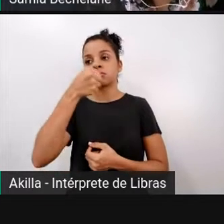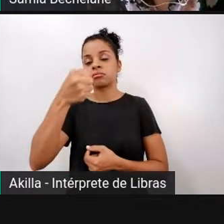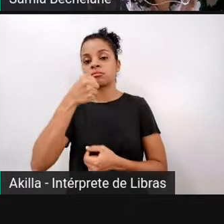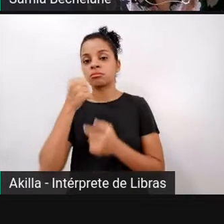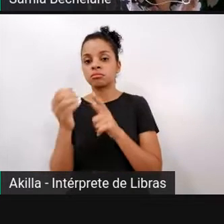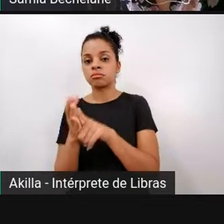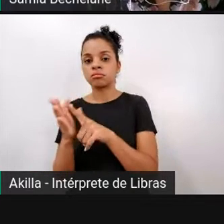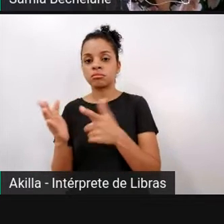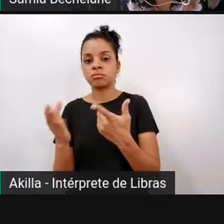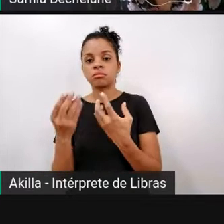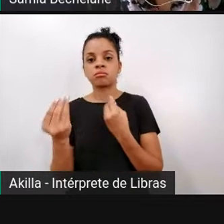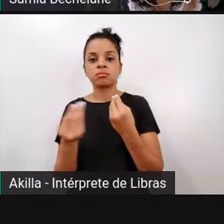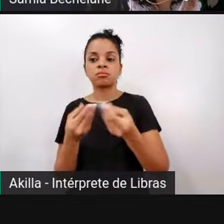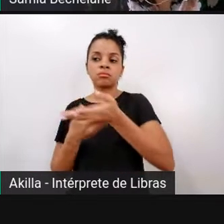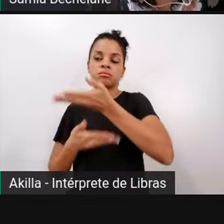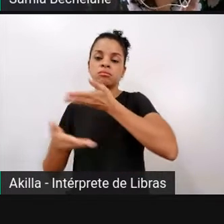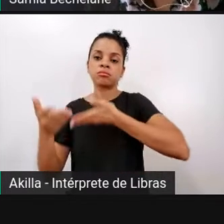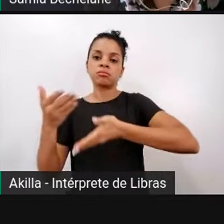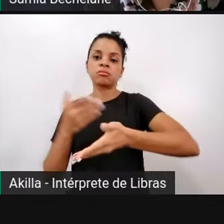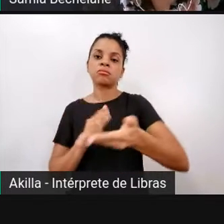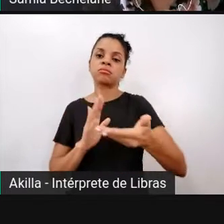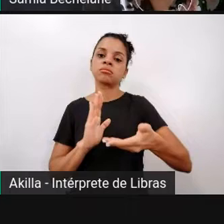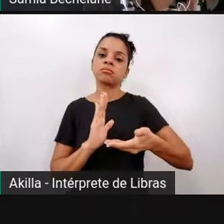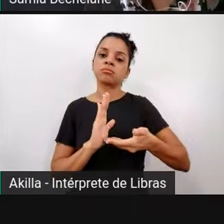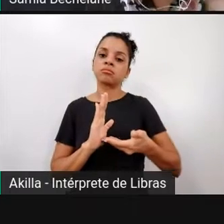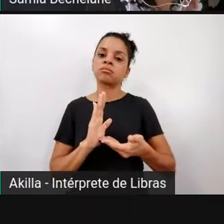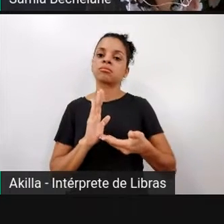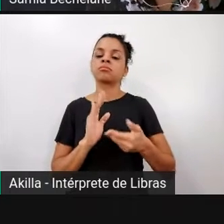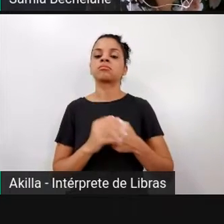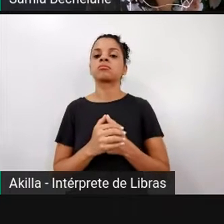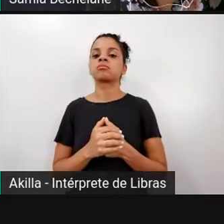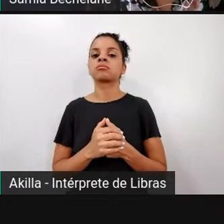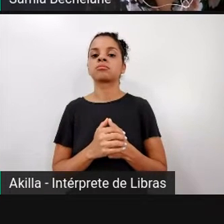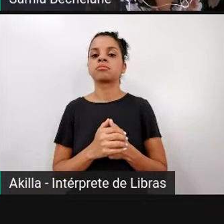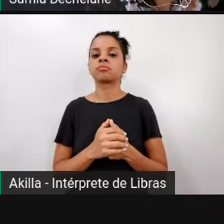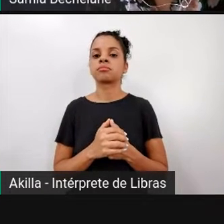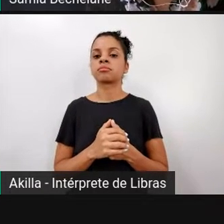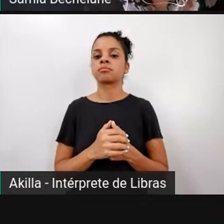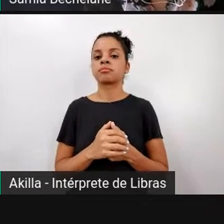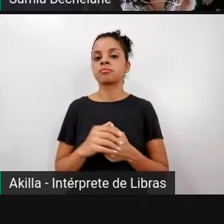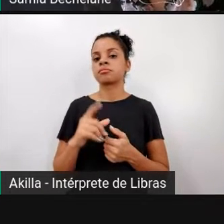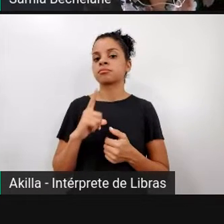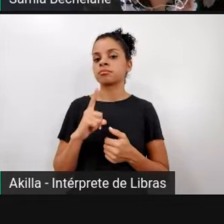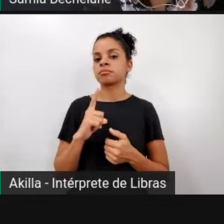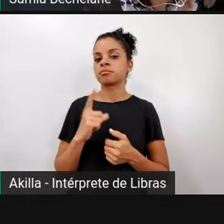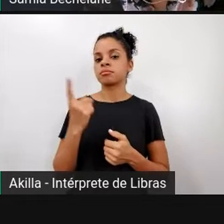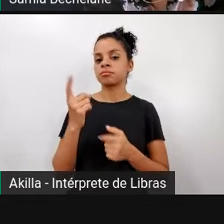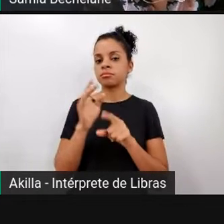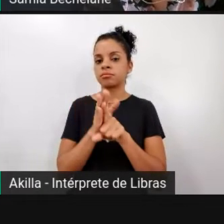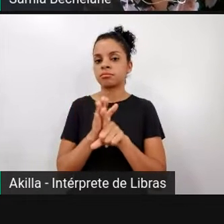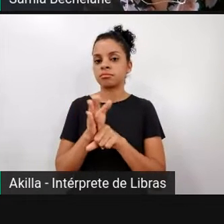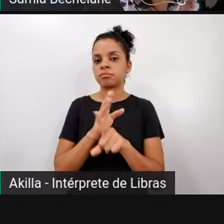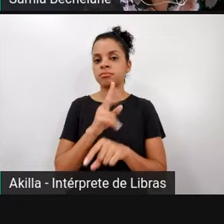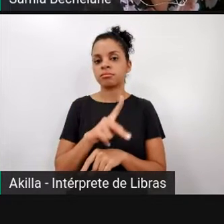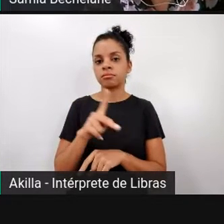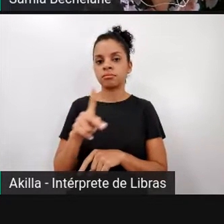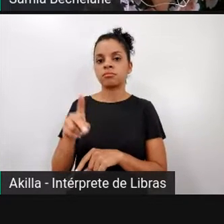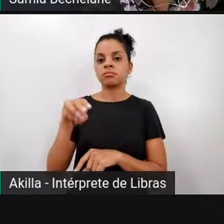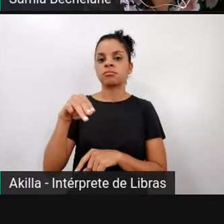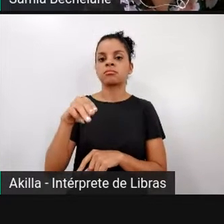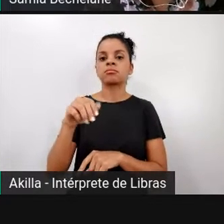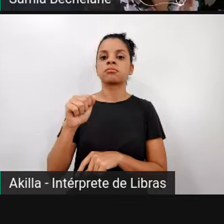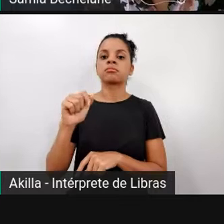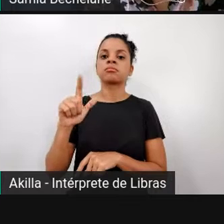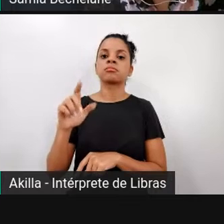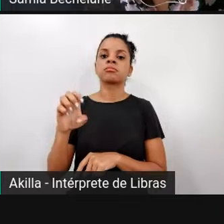com o ambiente parlamentar, né? Isso é muito novo. Cito, inclusive, uma pesquisa da professora Malena, que também é parte do